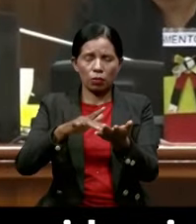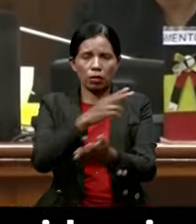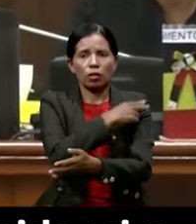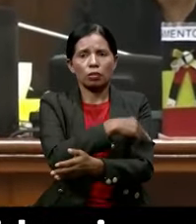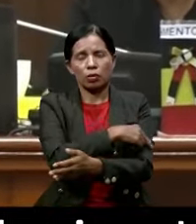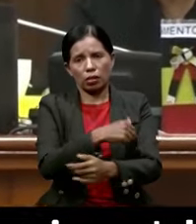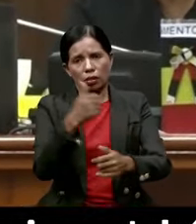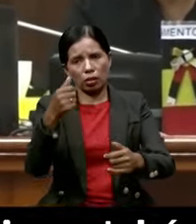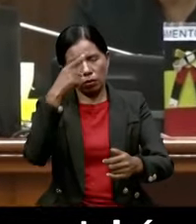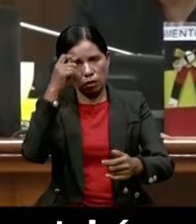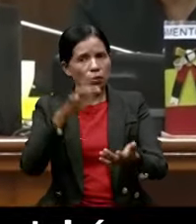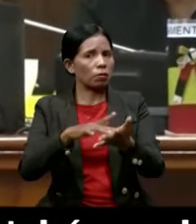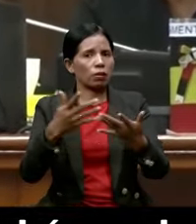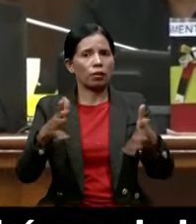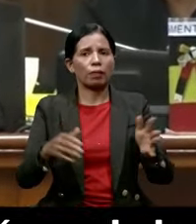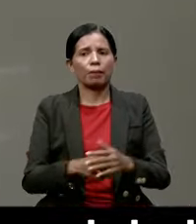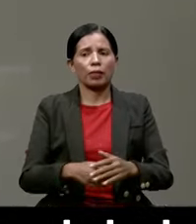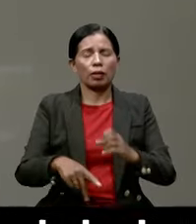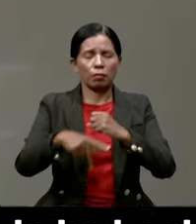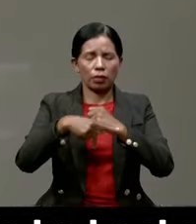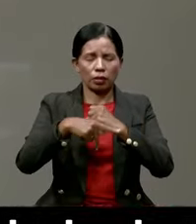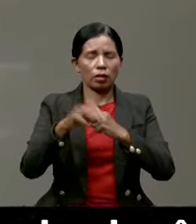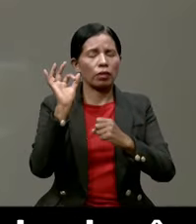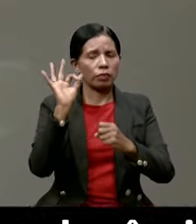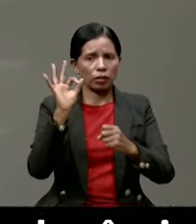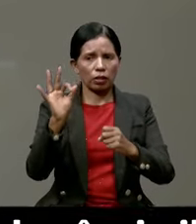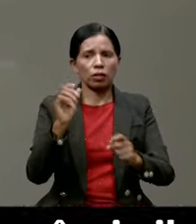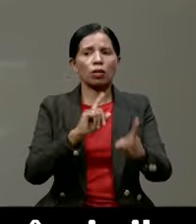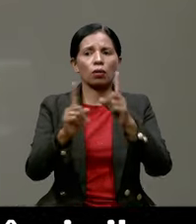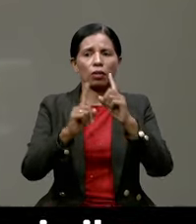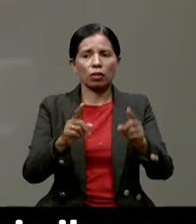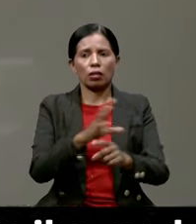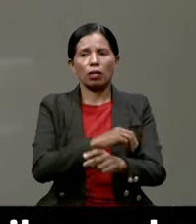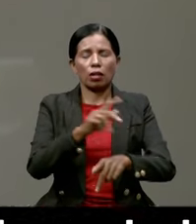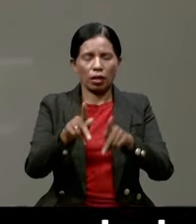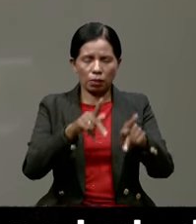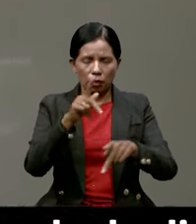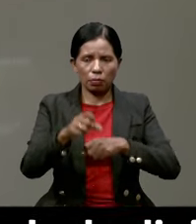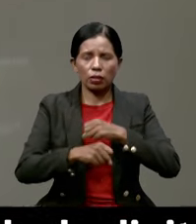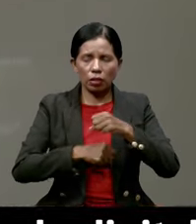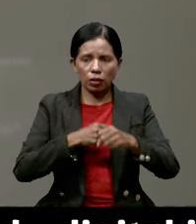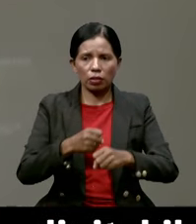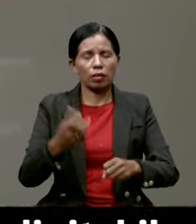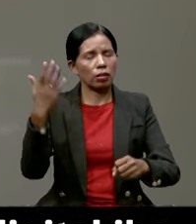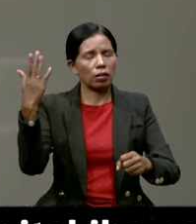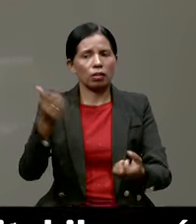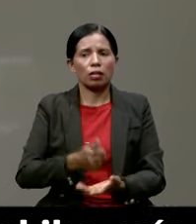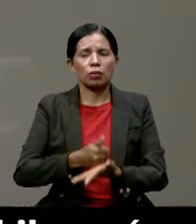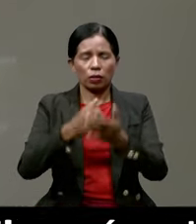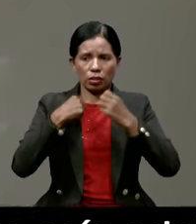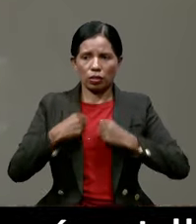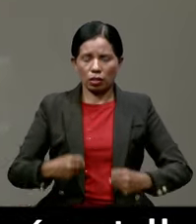stok aimoruk laiha Fretilin sela kole atu na fatin kolia sofrimento ne povo hasoru liu-liu e atendimento saúde